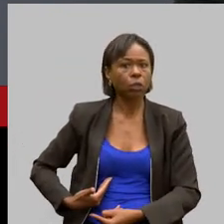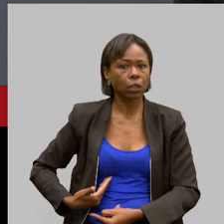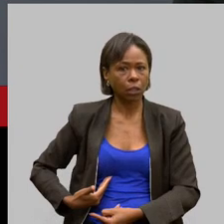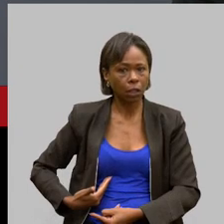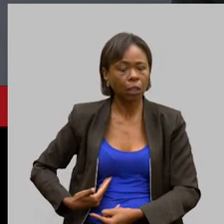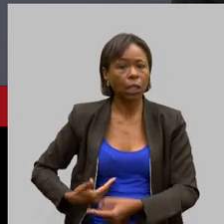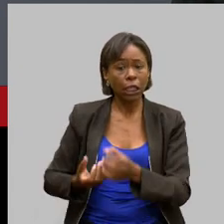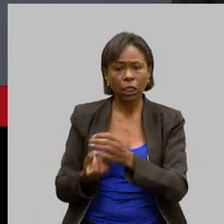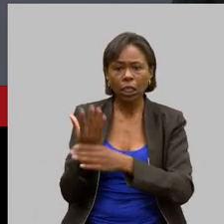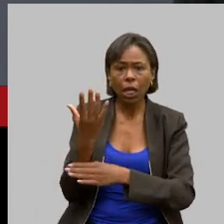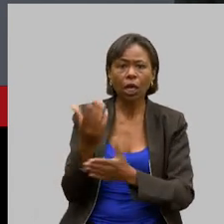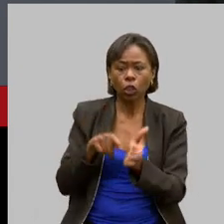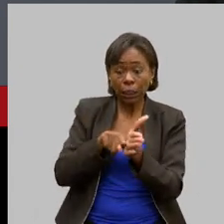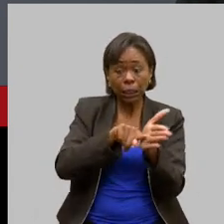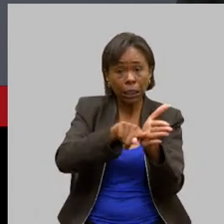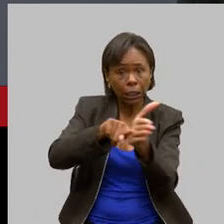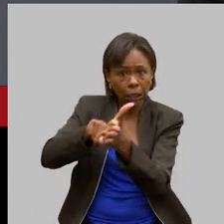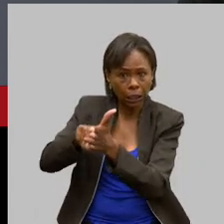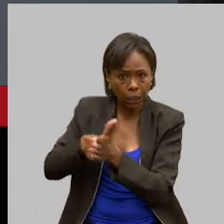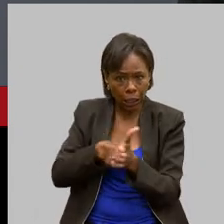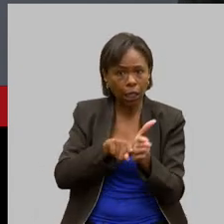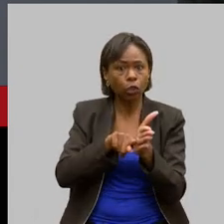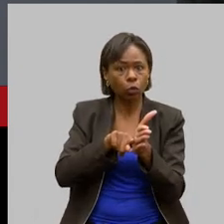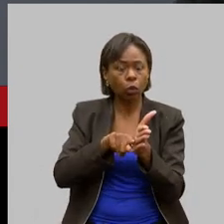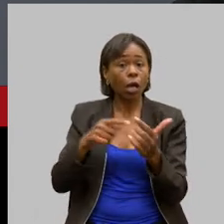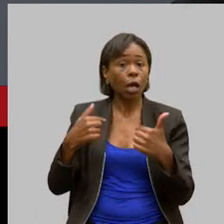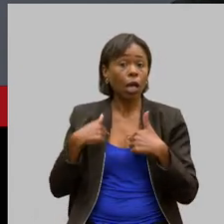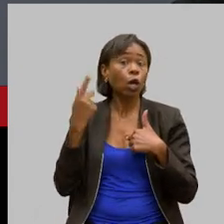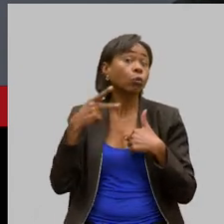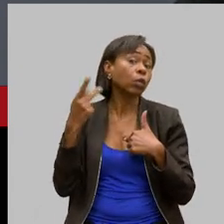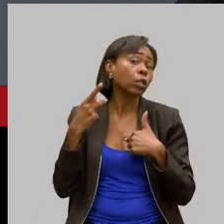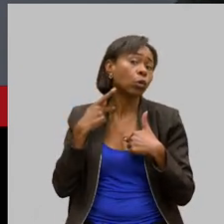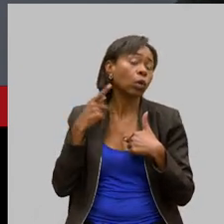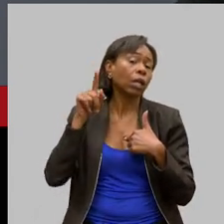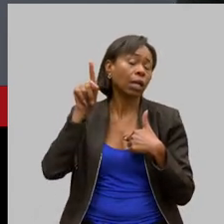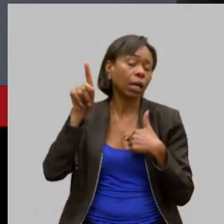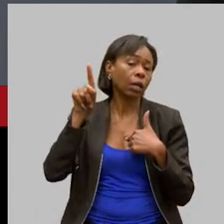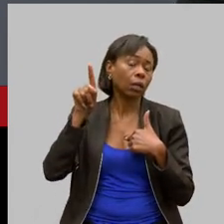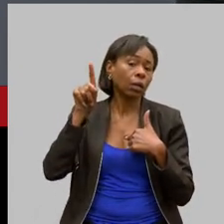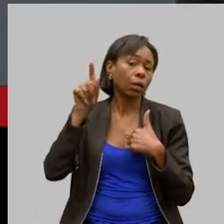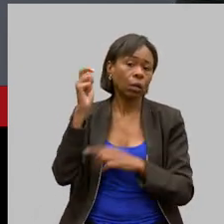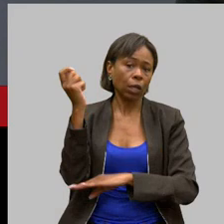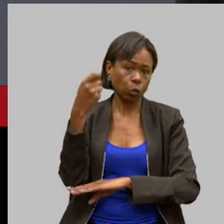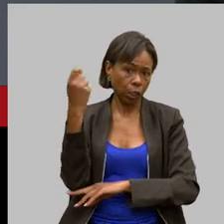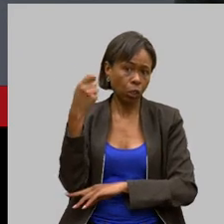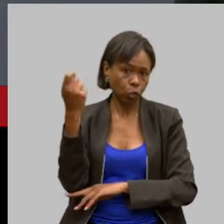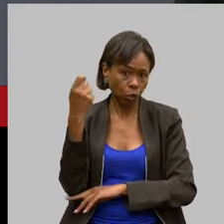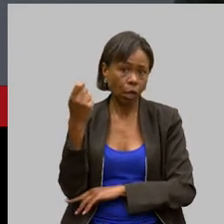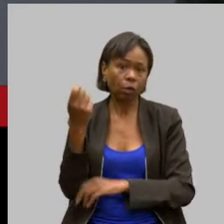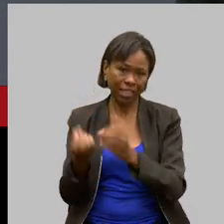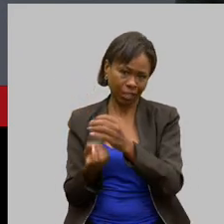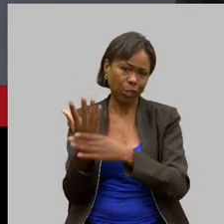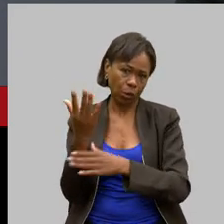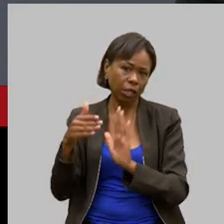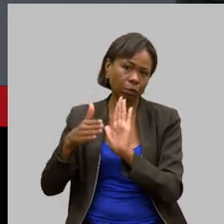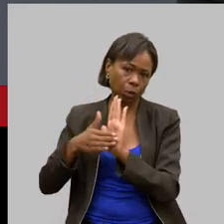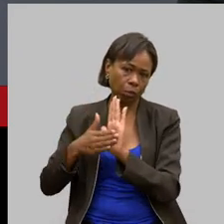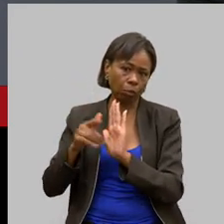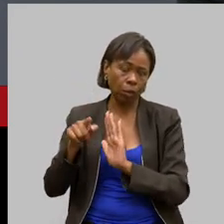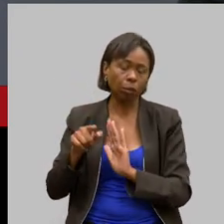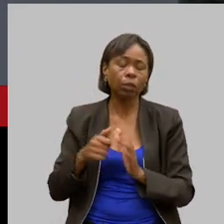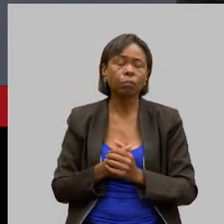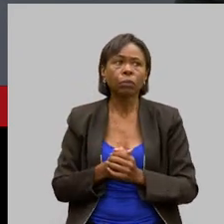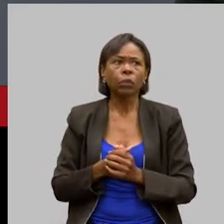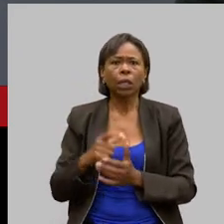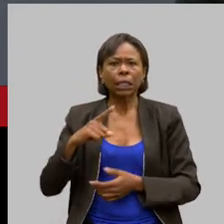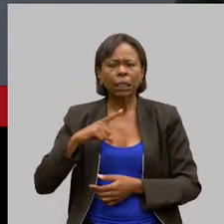criação de centros regionais eu sou procurador do Estado do Rio Grande do Sul onde foi desenvolvido um programa teaco que tem hoje